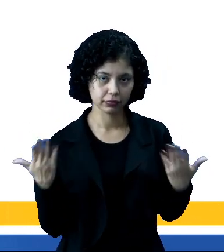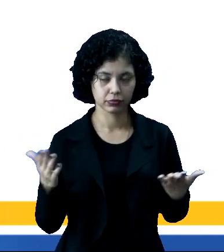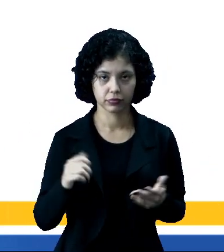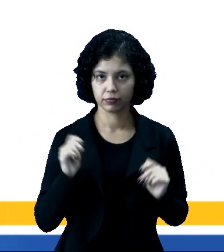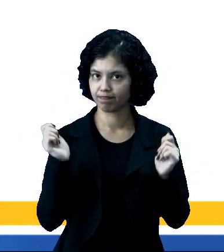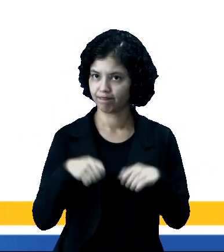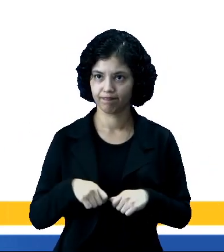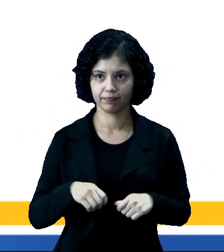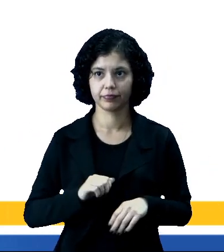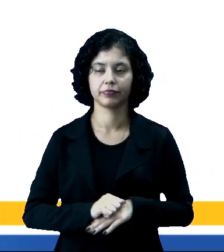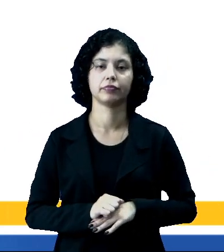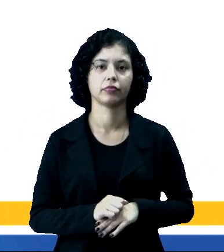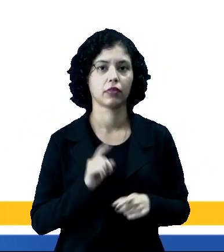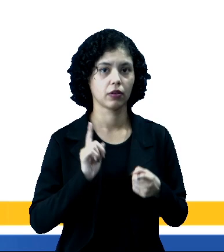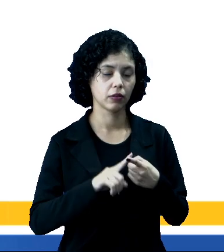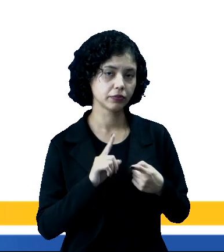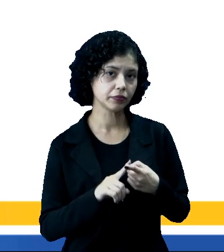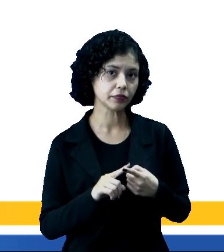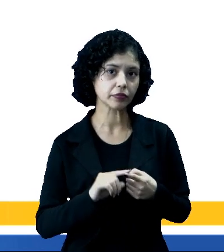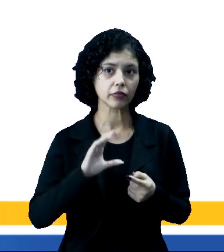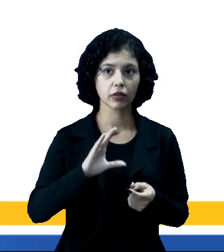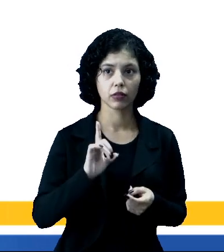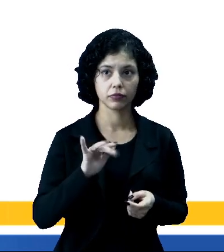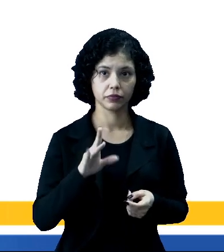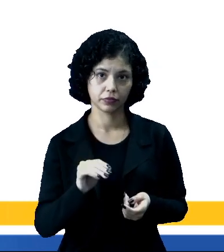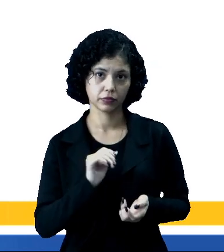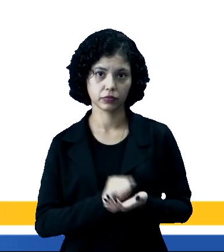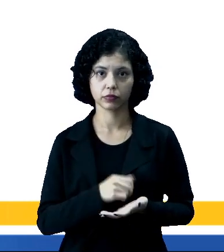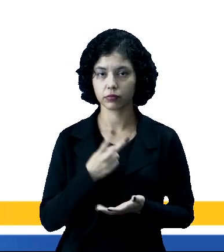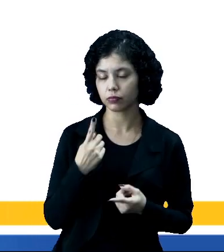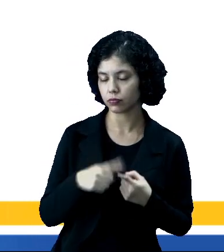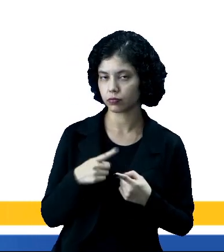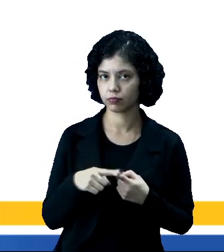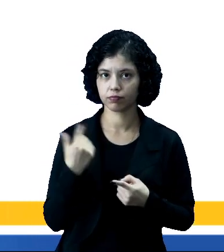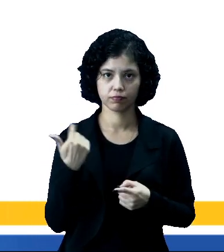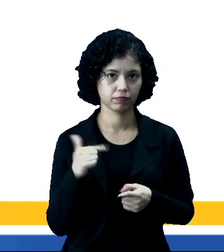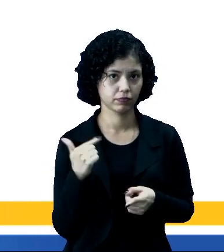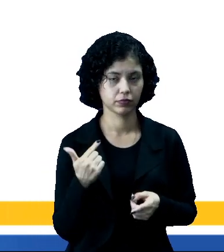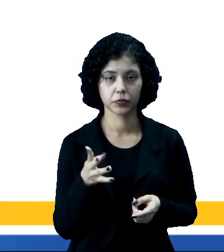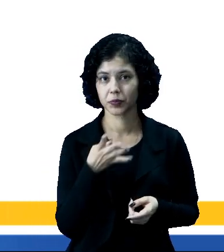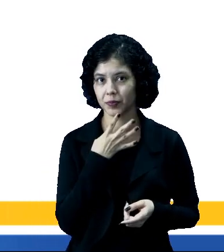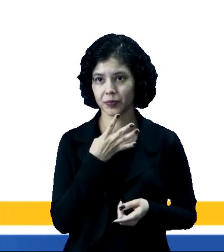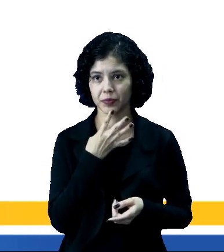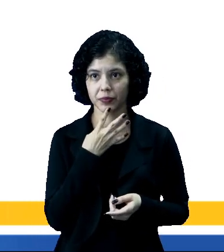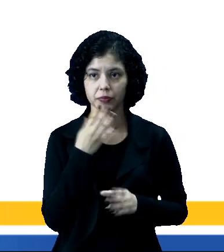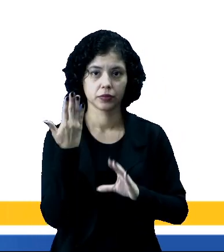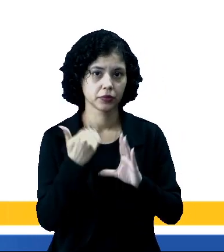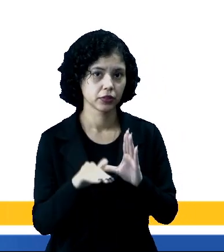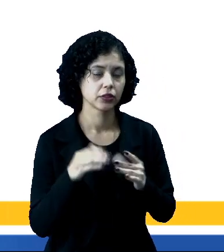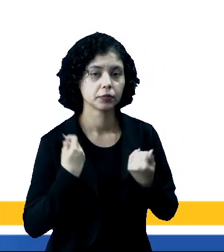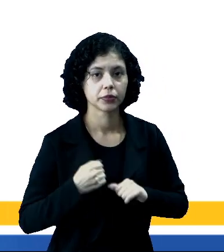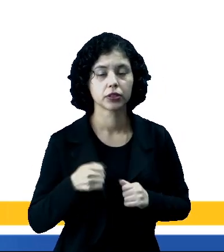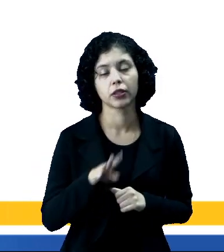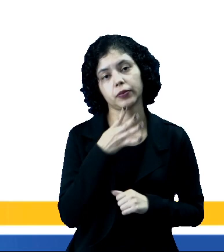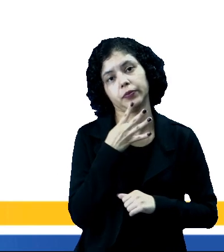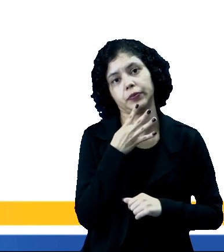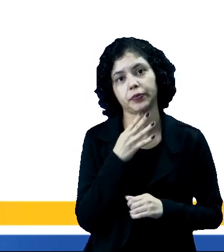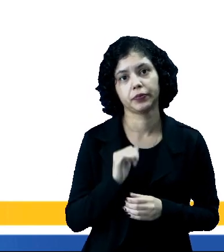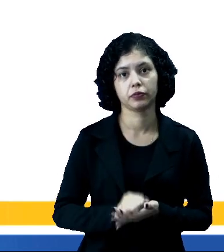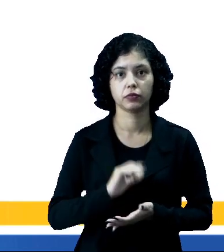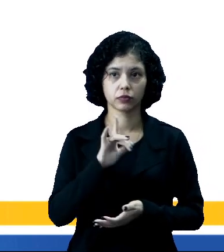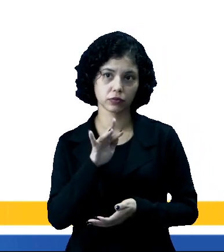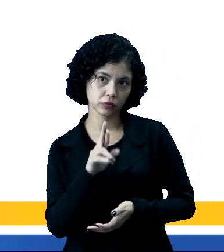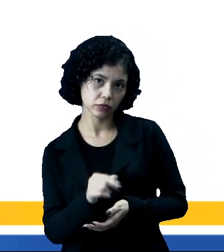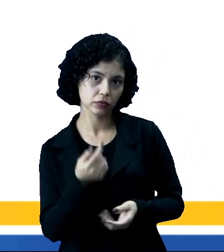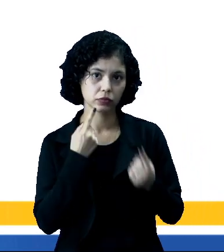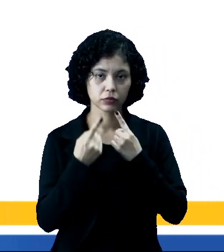Possivelmente não. Por quê? Porque o código não é o que ele conhece. Então, para a gente também entender a mensagem, a gente tem que conhecer o código. Código